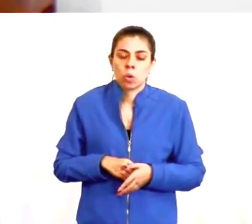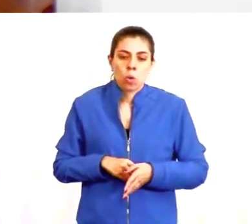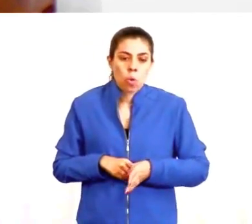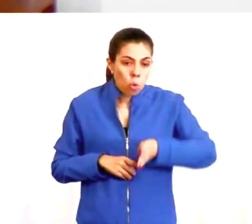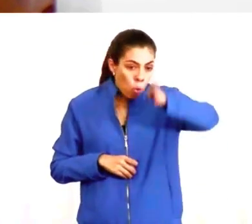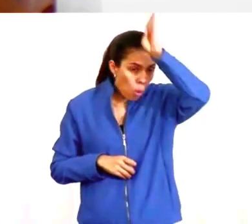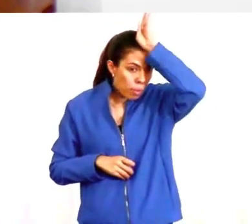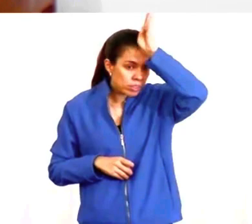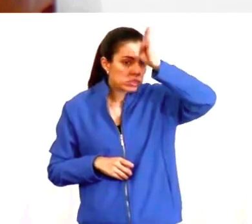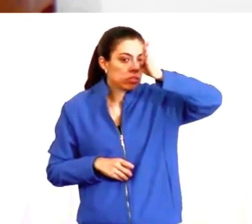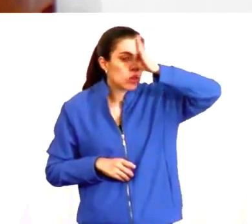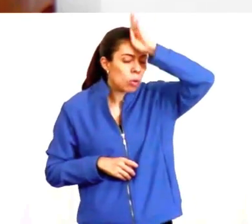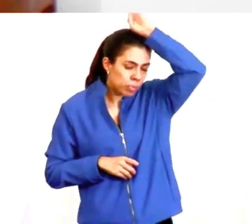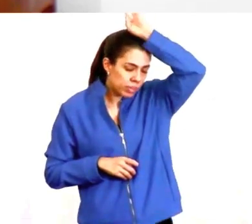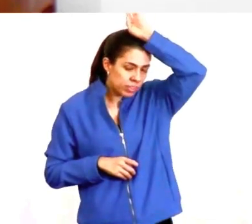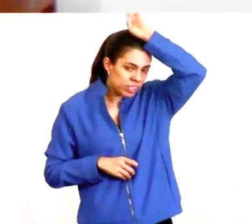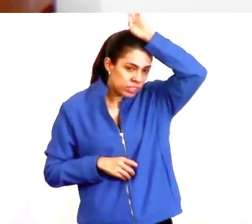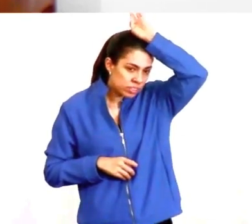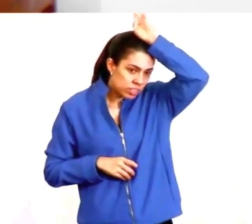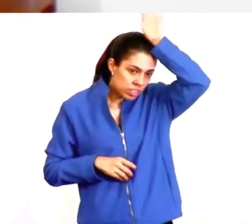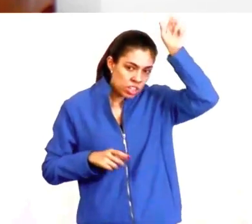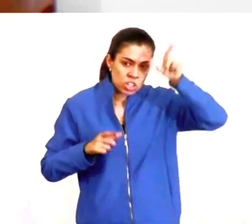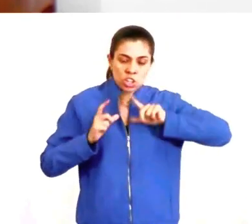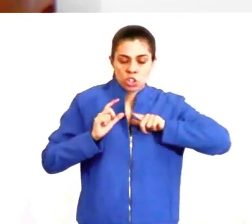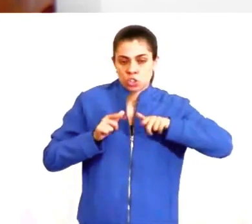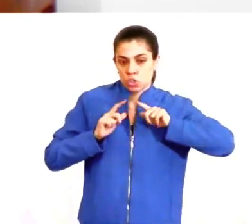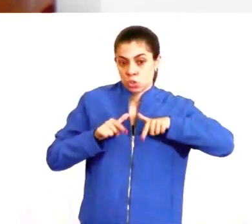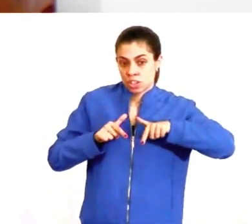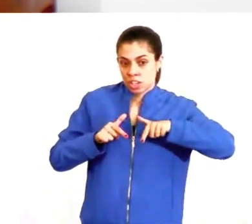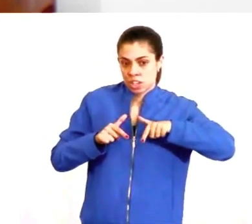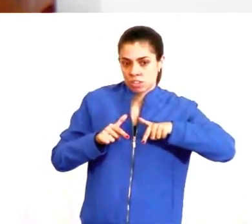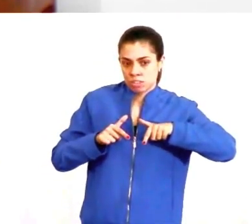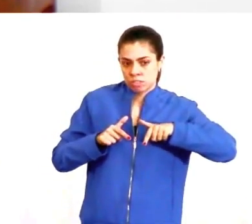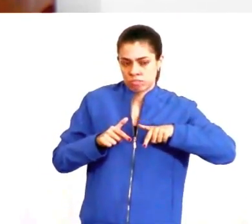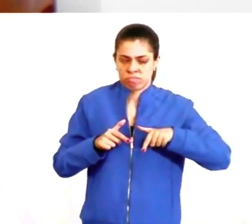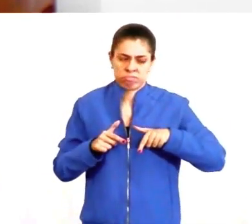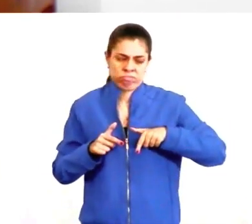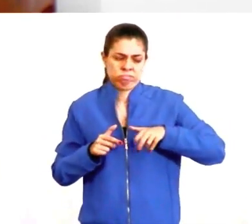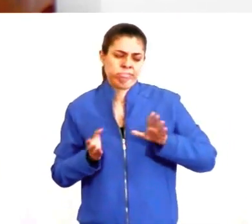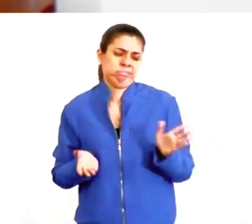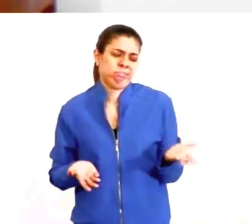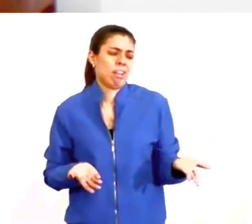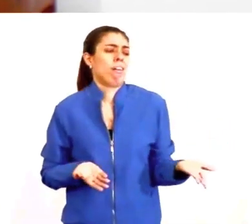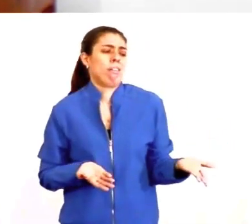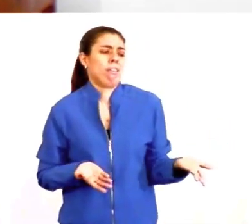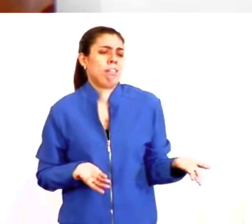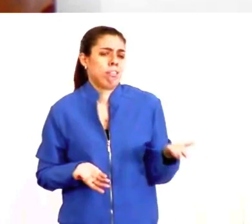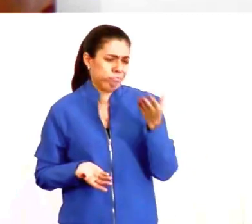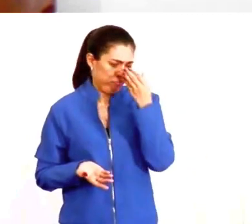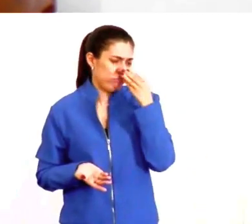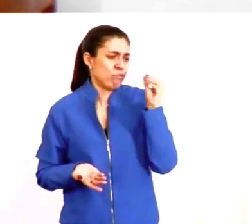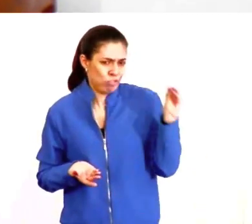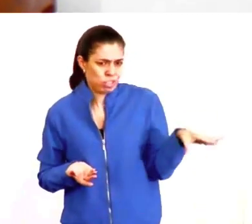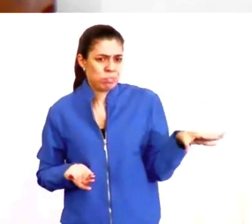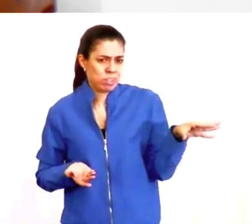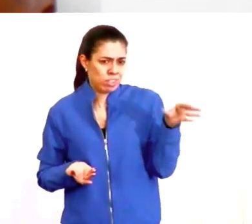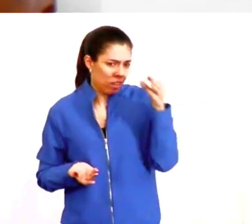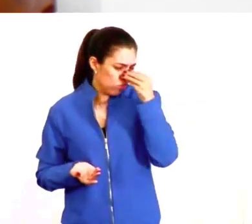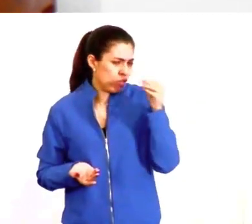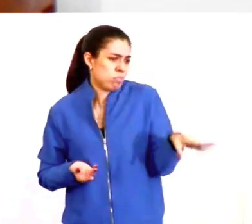de romanos e de judeus para desmerecer, descaracterizar essa palavra,